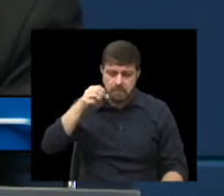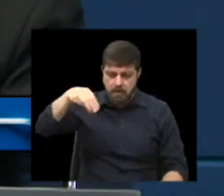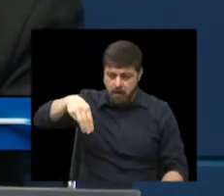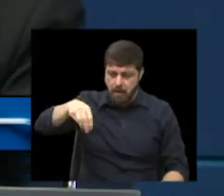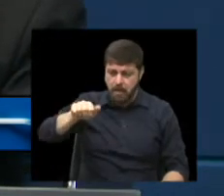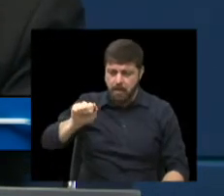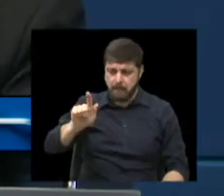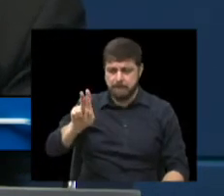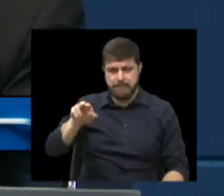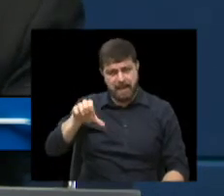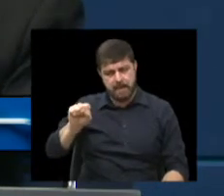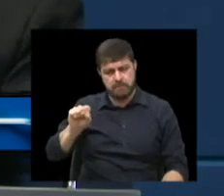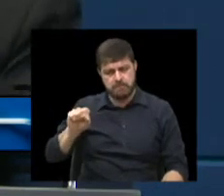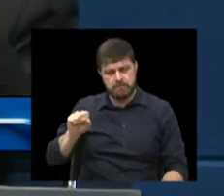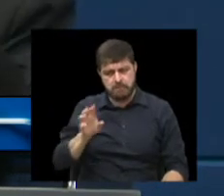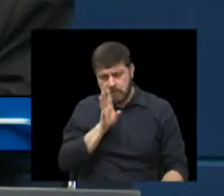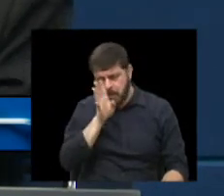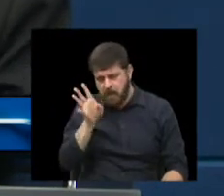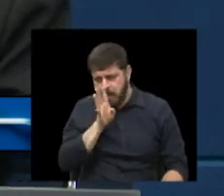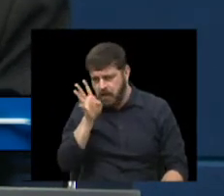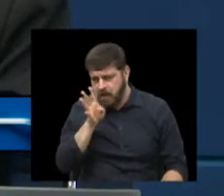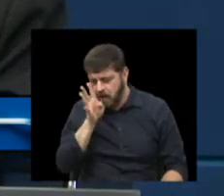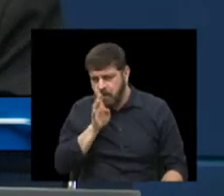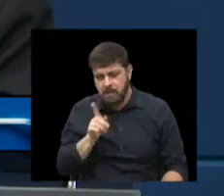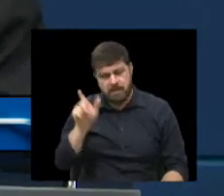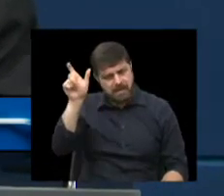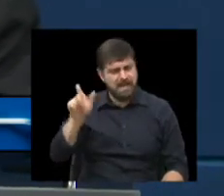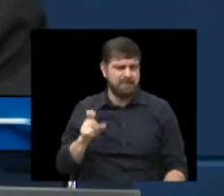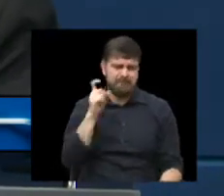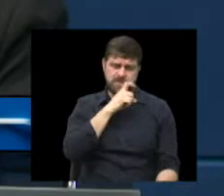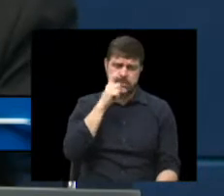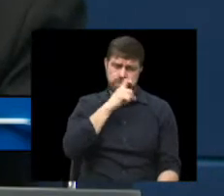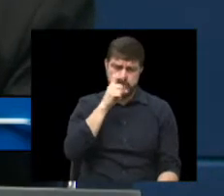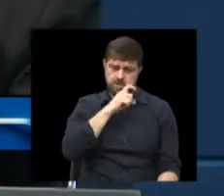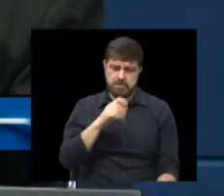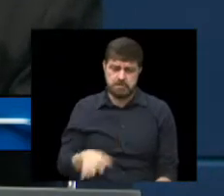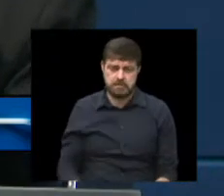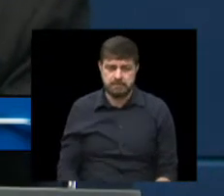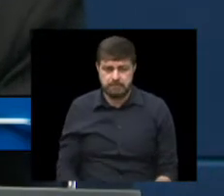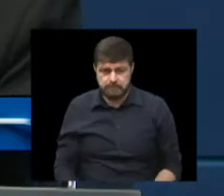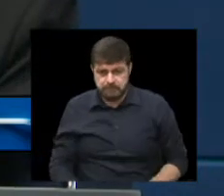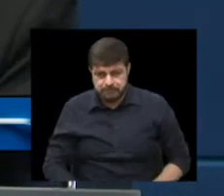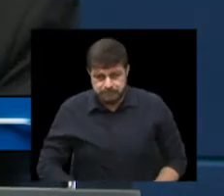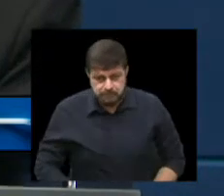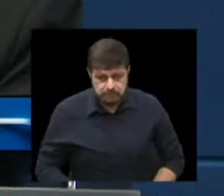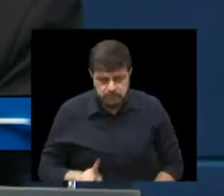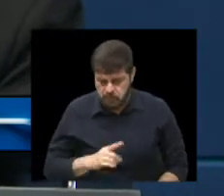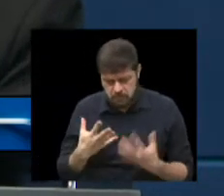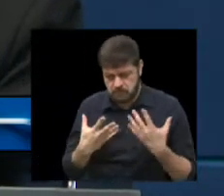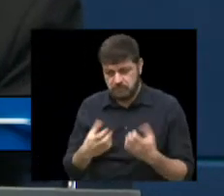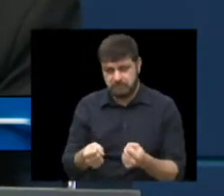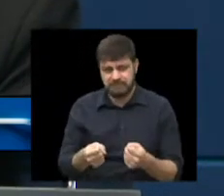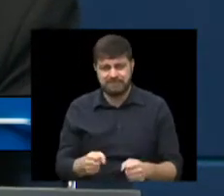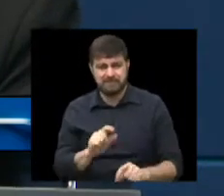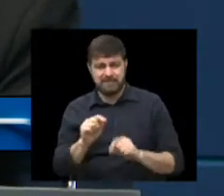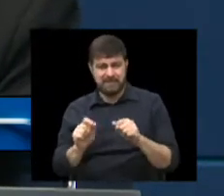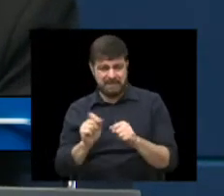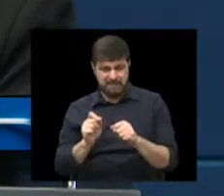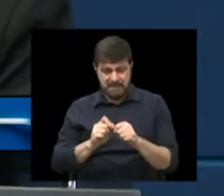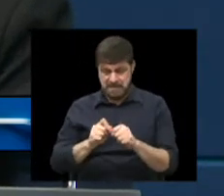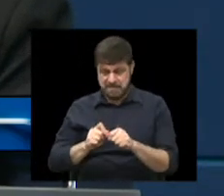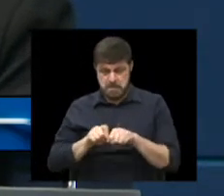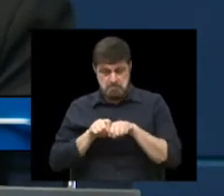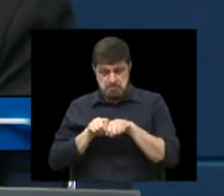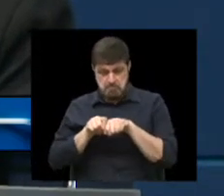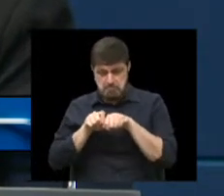com vocês, repugnar esse tipo de boataria. E primeiro, vereador professor Alberto, quem repercute essa